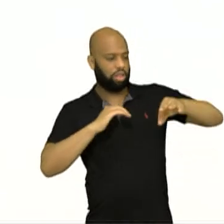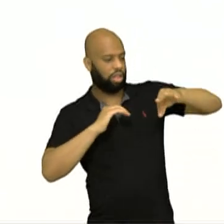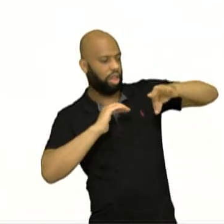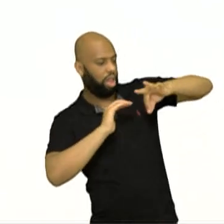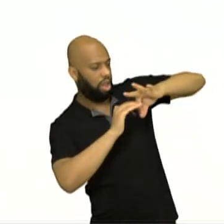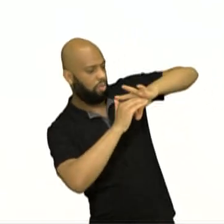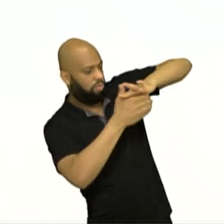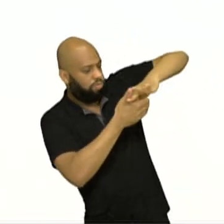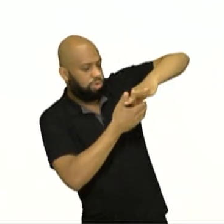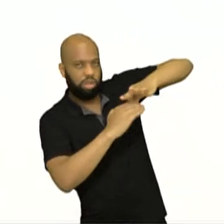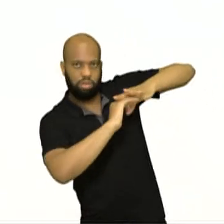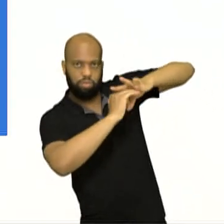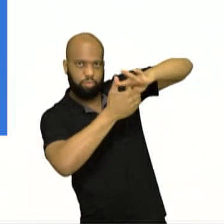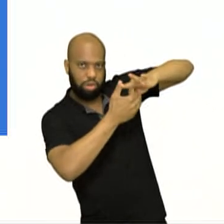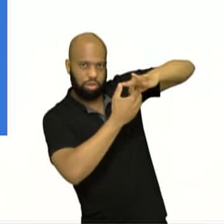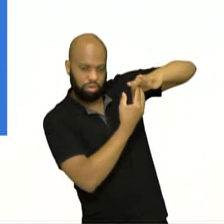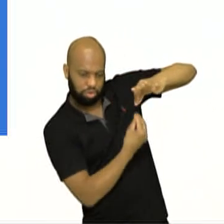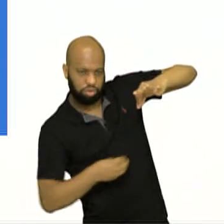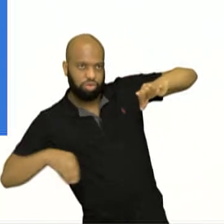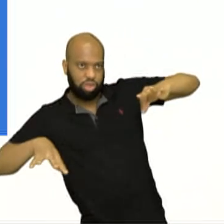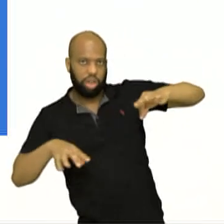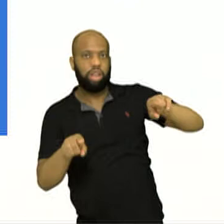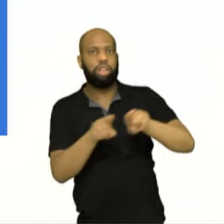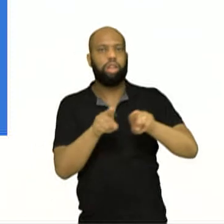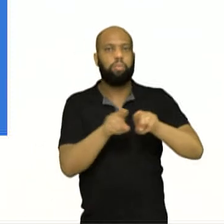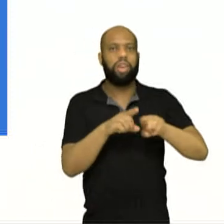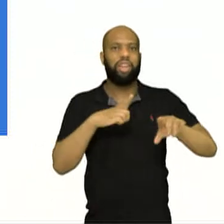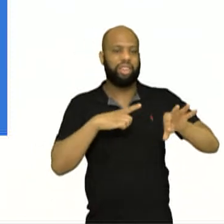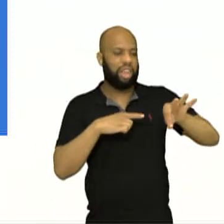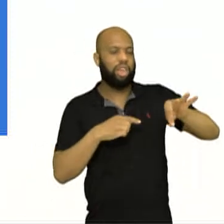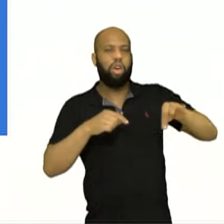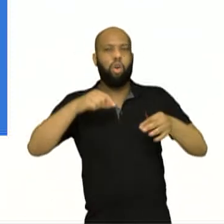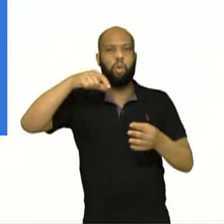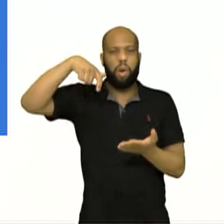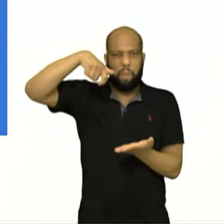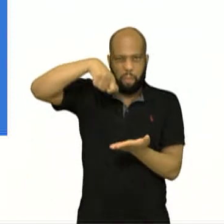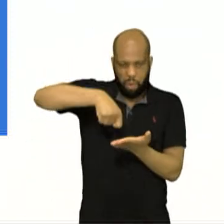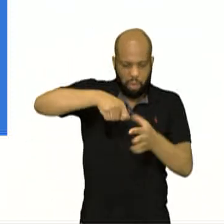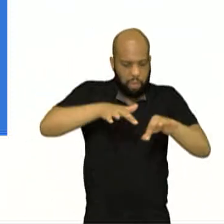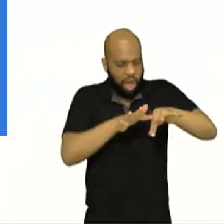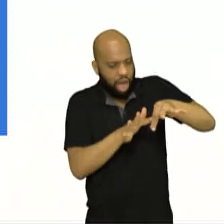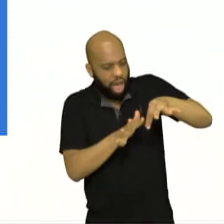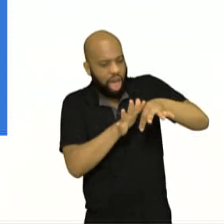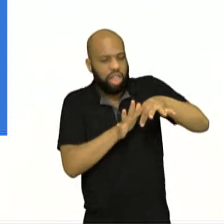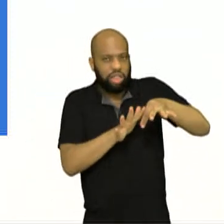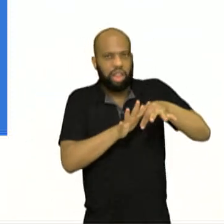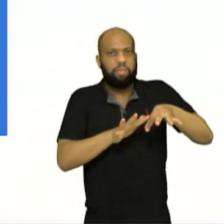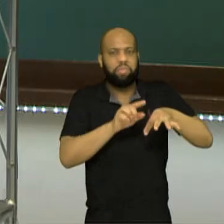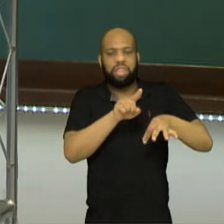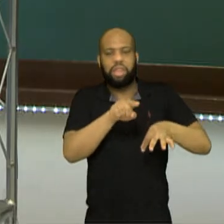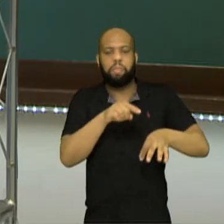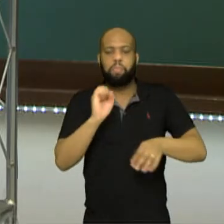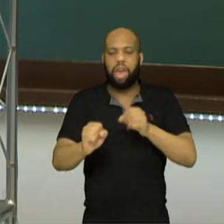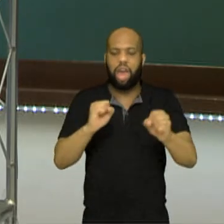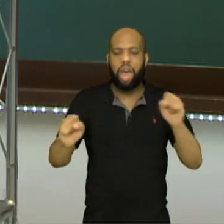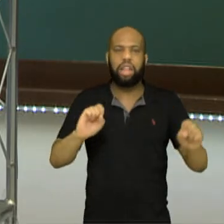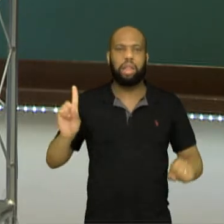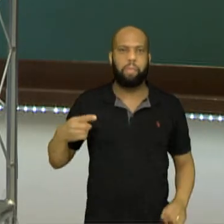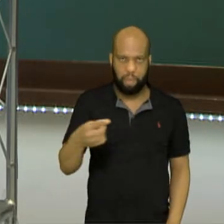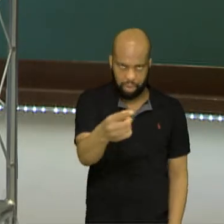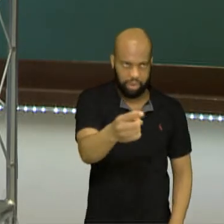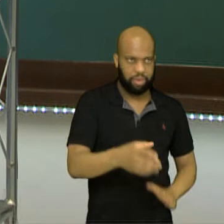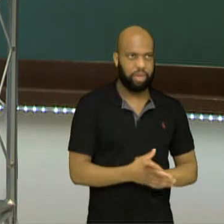pomada espermicida, entre outros que a gente já vai ver ali. Preservativos de látex, ou seja, as camisinhas, lembrando, tanto a masculina quanto